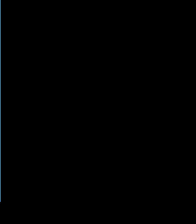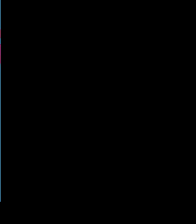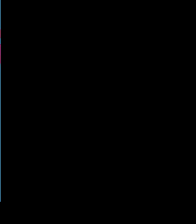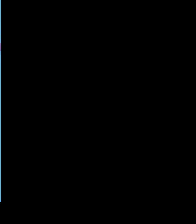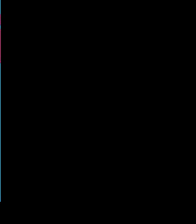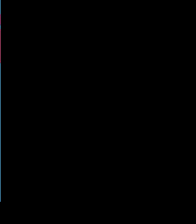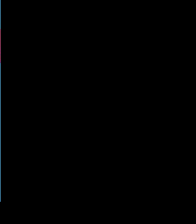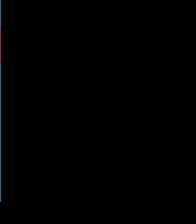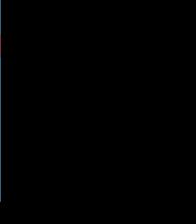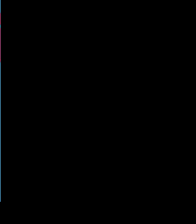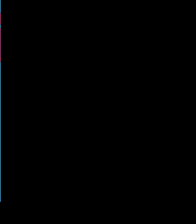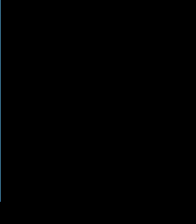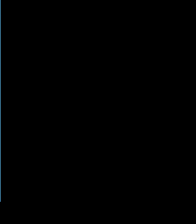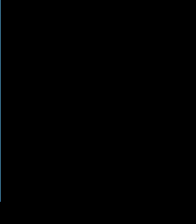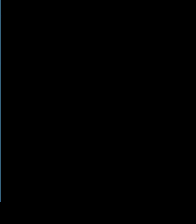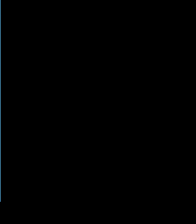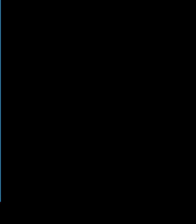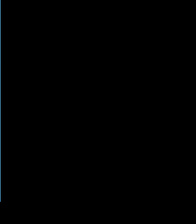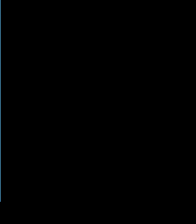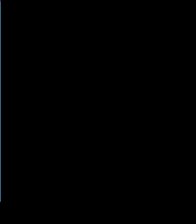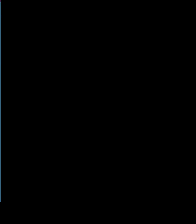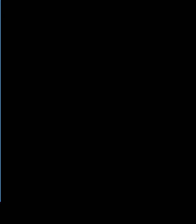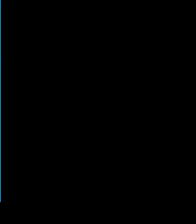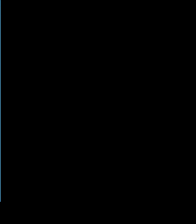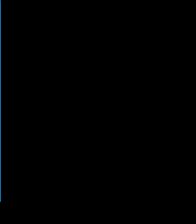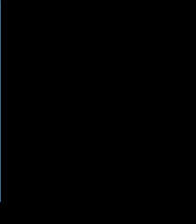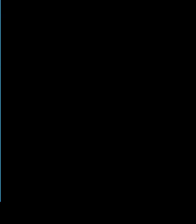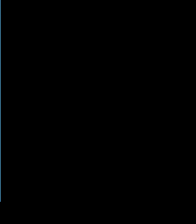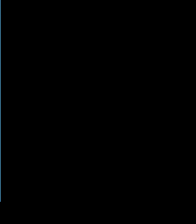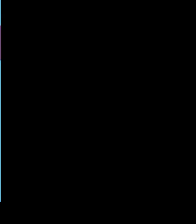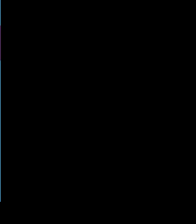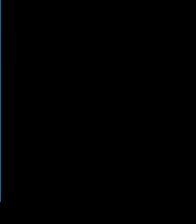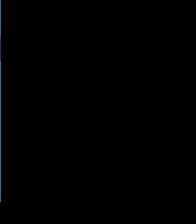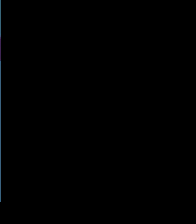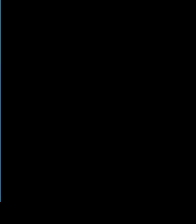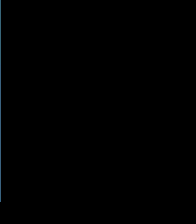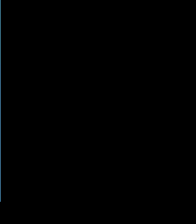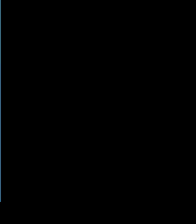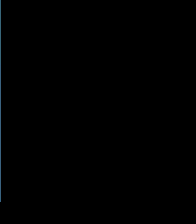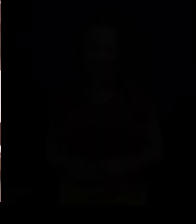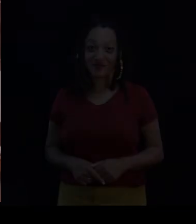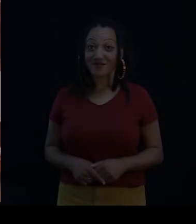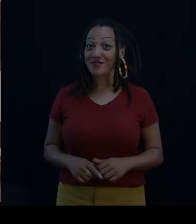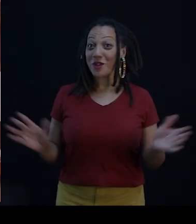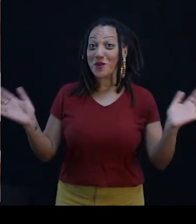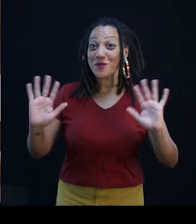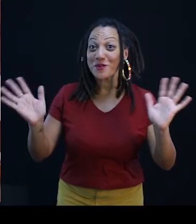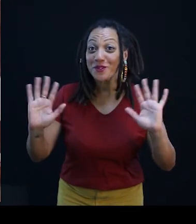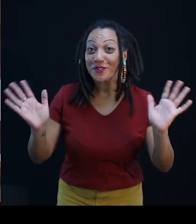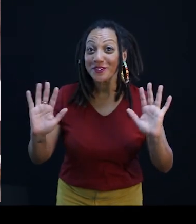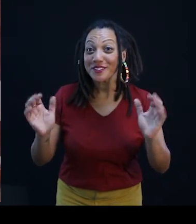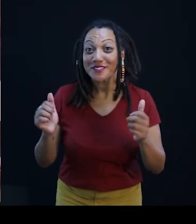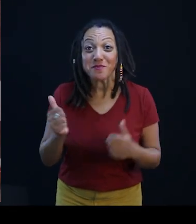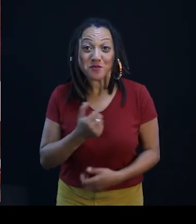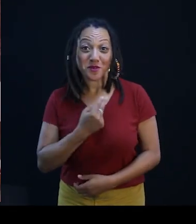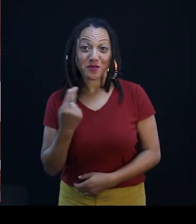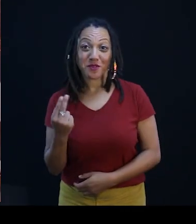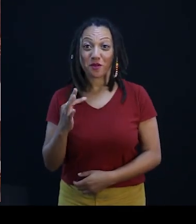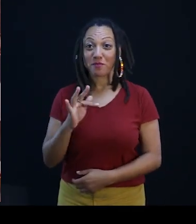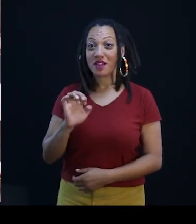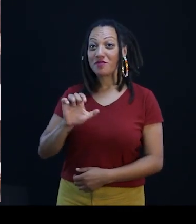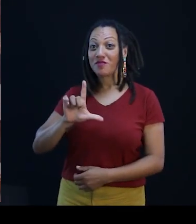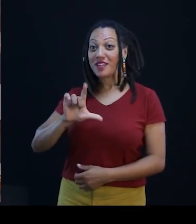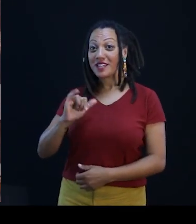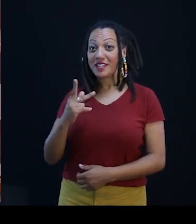E lava, lava, lavadeira. Quanto mais lava, mais cheira. Lava, lava. Oi, gente, eu sou Felipe